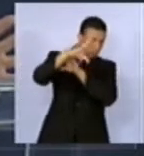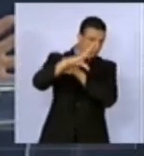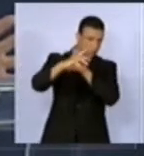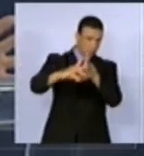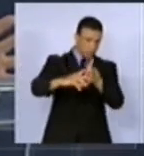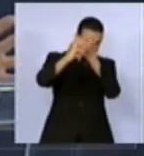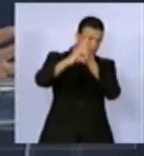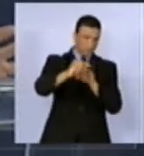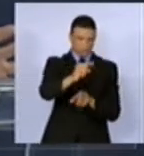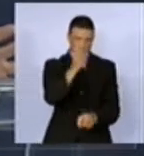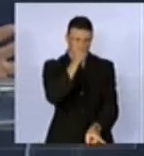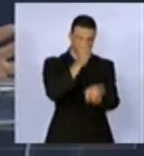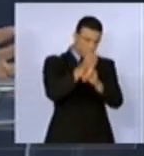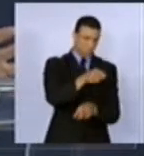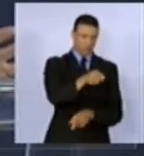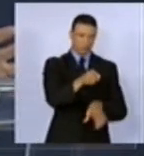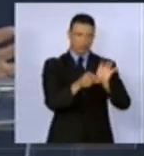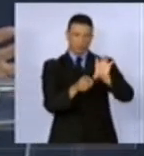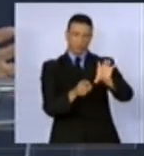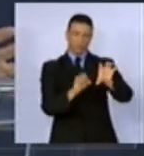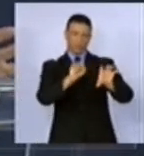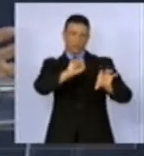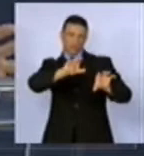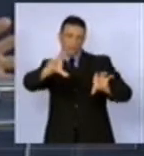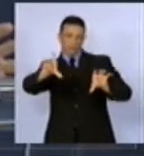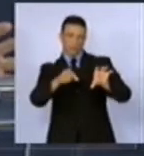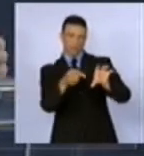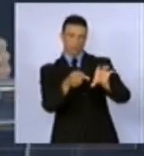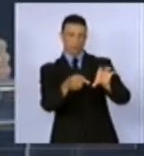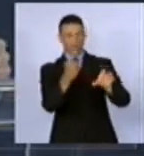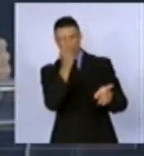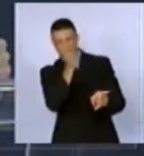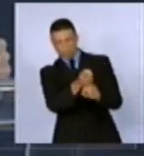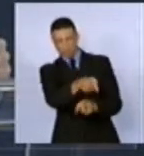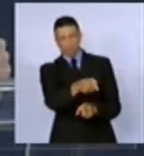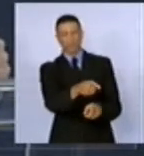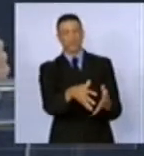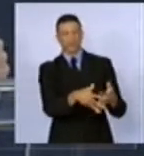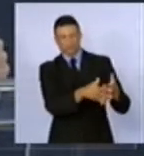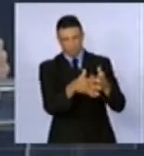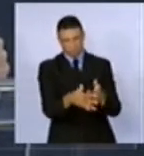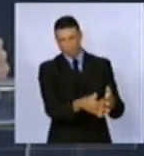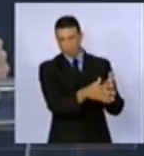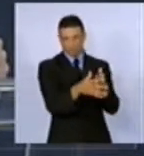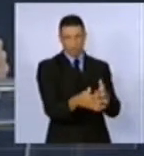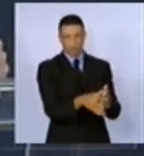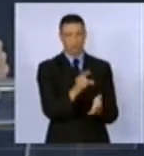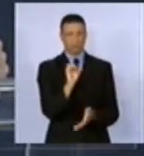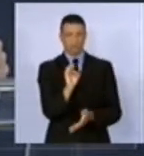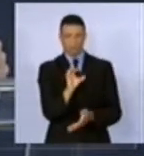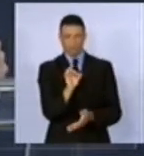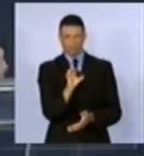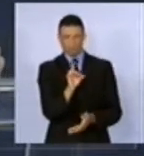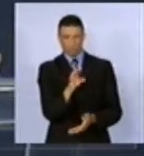área de cana na região centro-sul vem já vem sendo colhido de forma mecânica